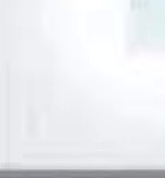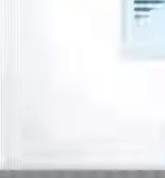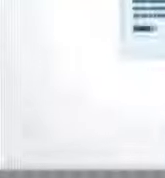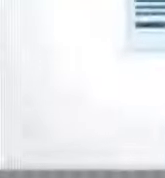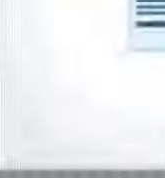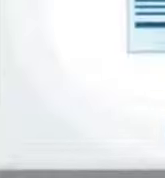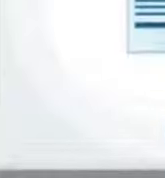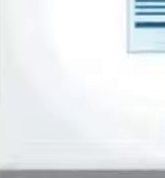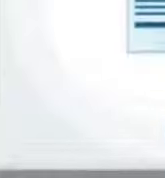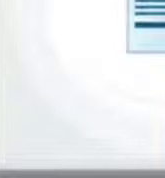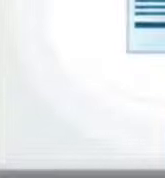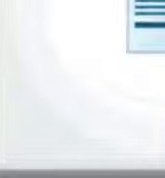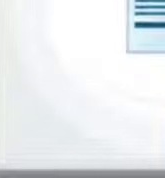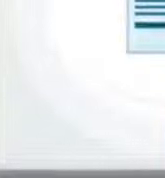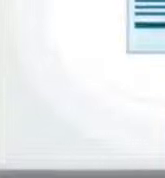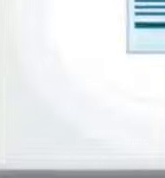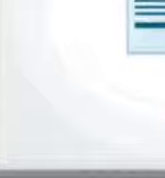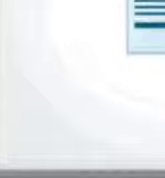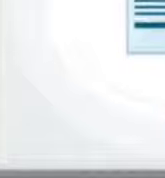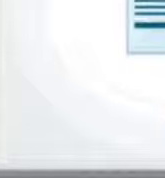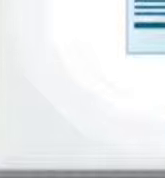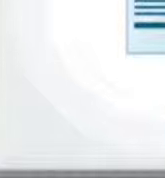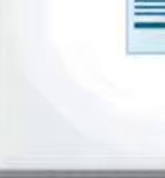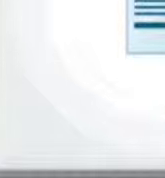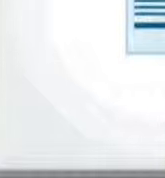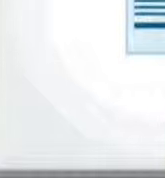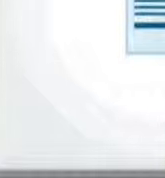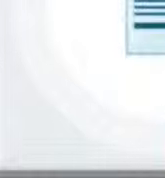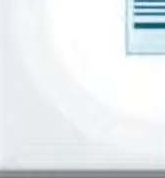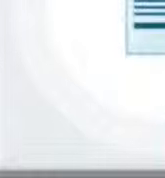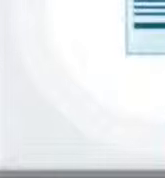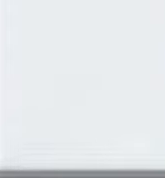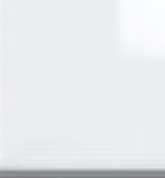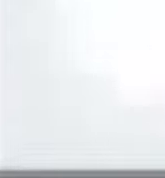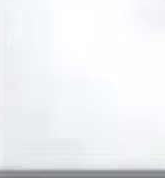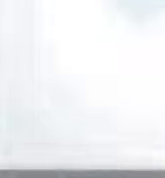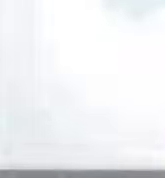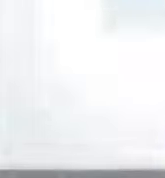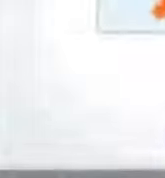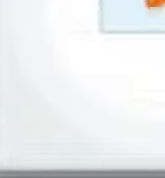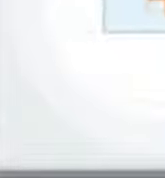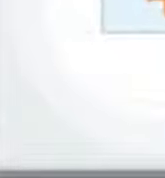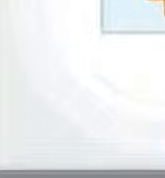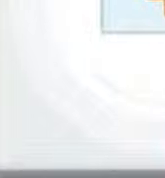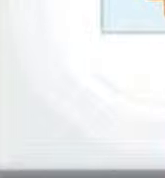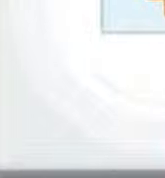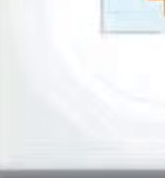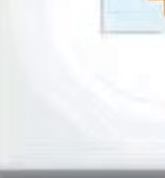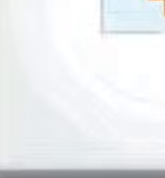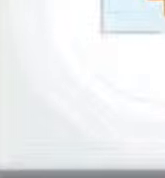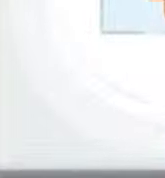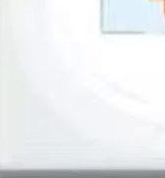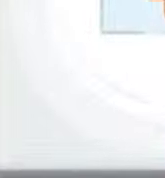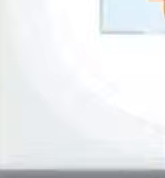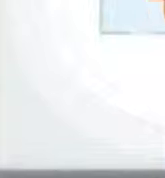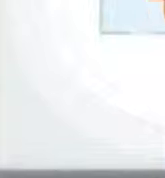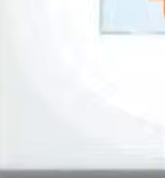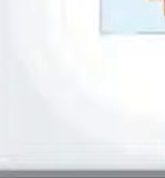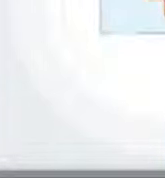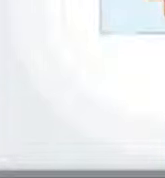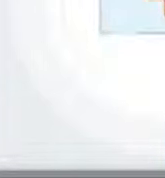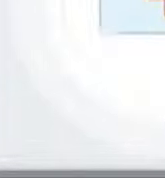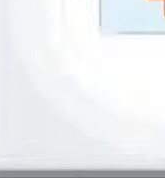os tipos de ultrassom, eletrocardiograma, ecocardiograma, encefalograma, mapeamento cerebral, teste